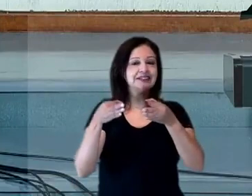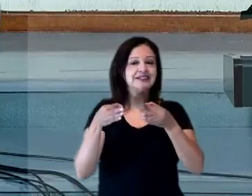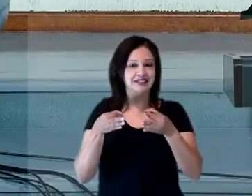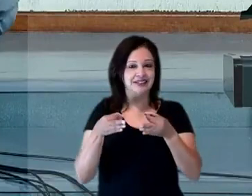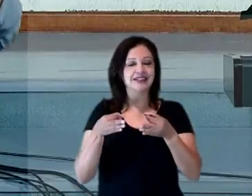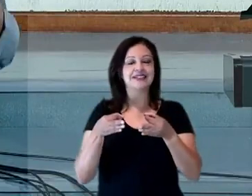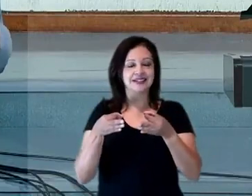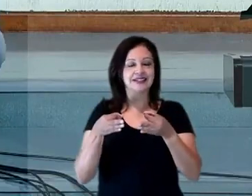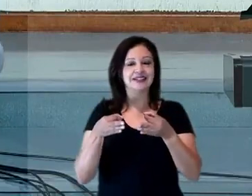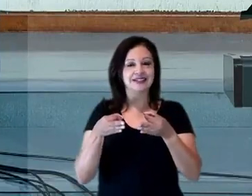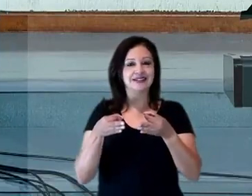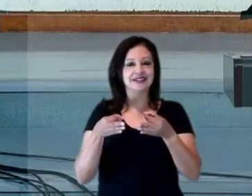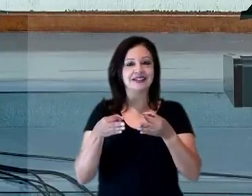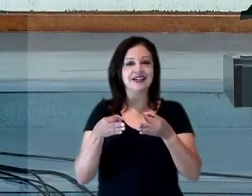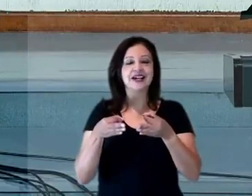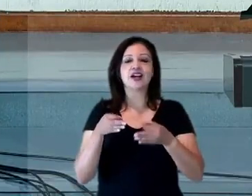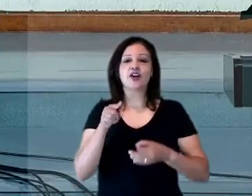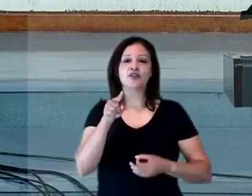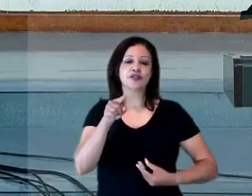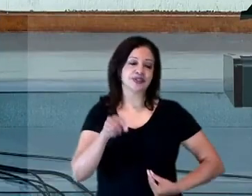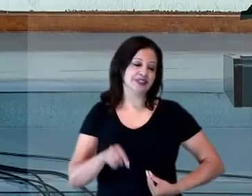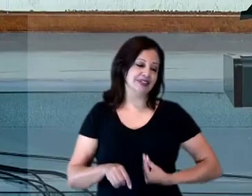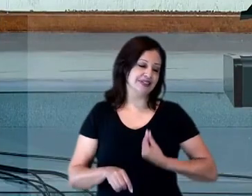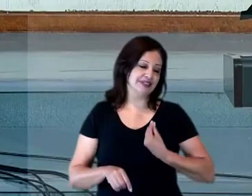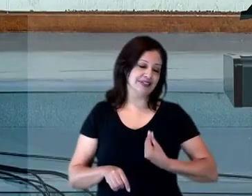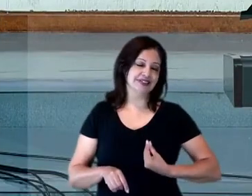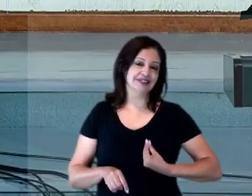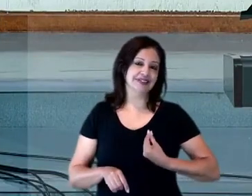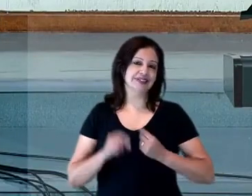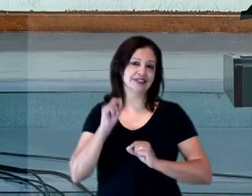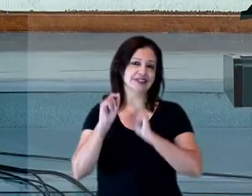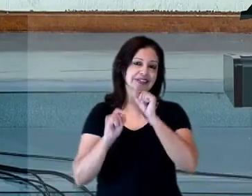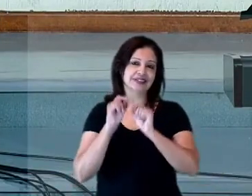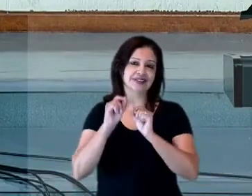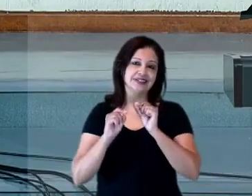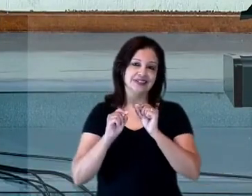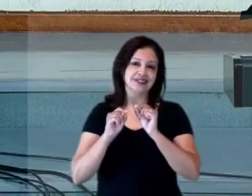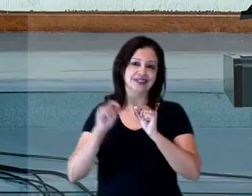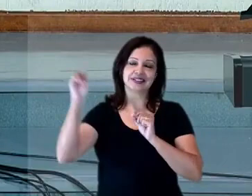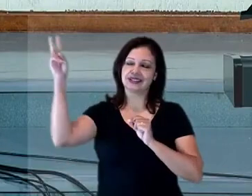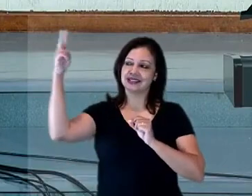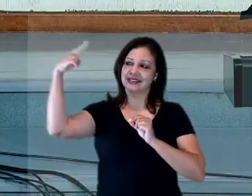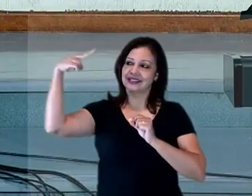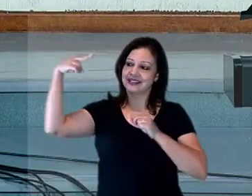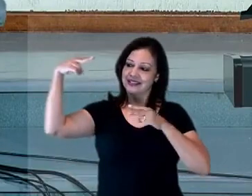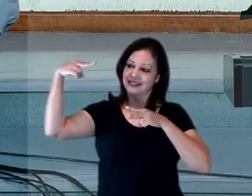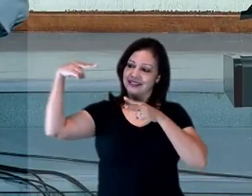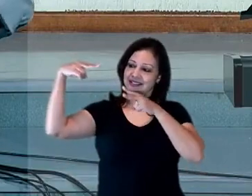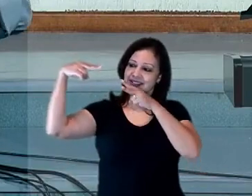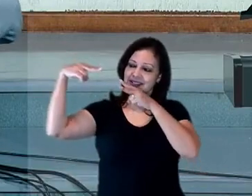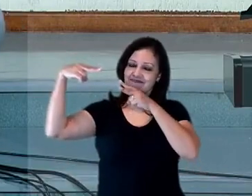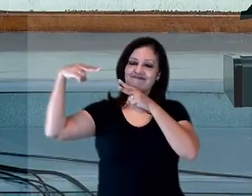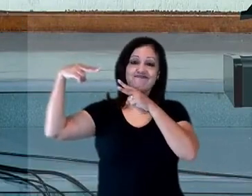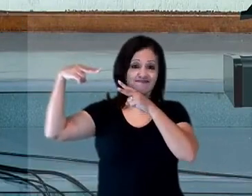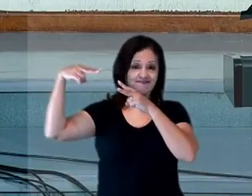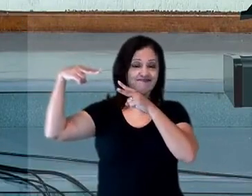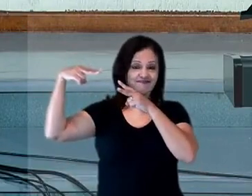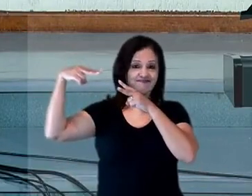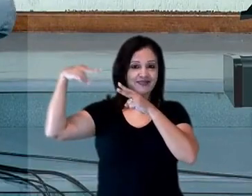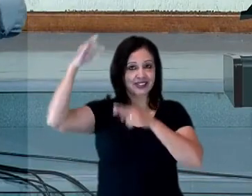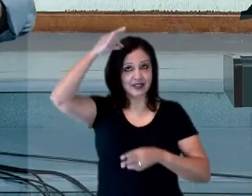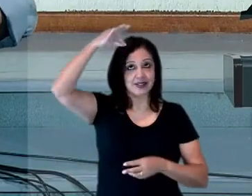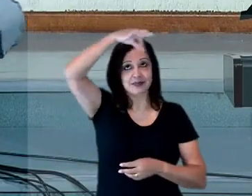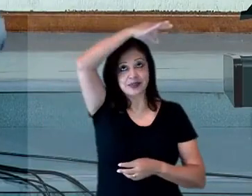no templo do Senhor, porque é a fé em Jesus Cristo que te coloca neste lugar. Que o Senhor te visite, que o seu Santo Espírito o